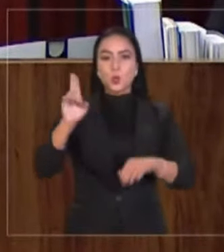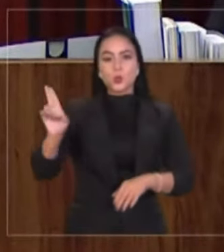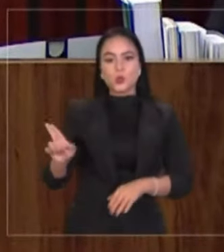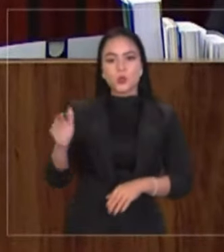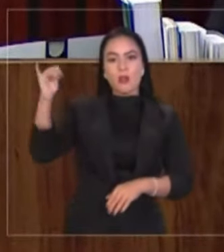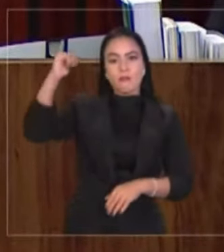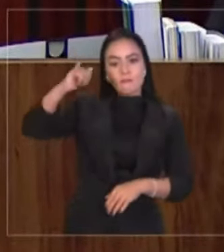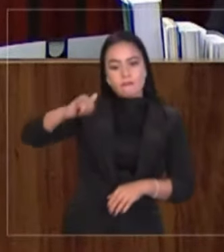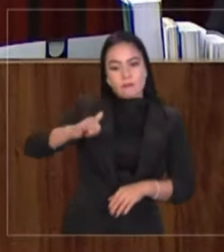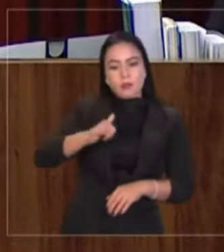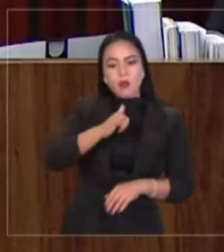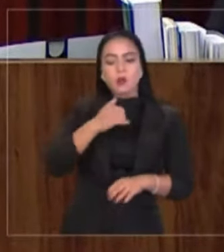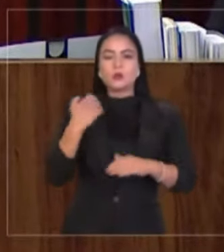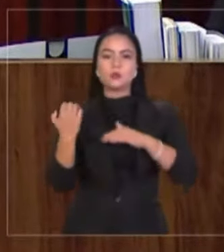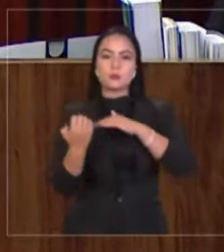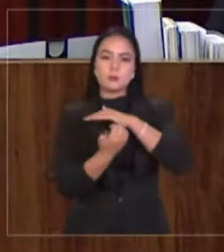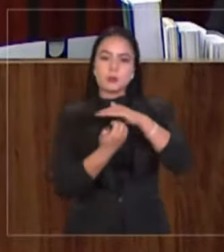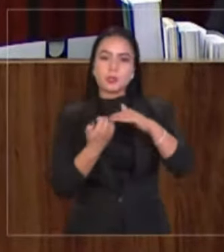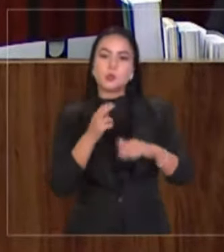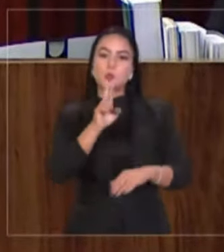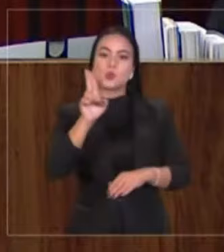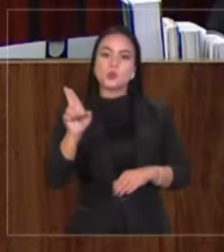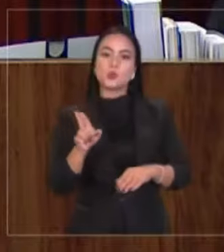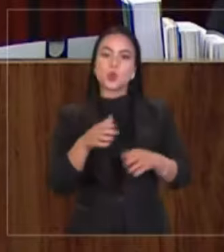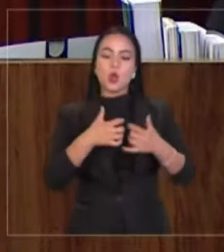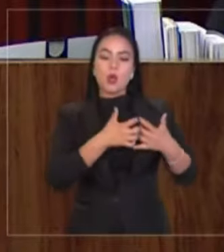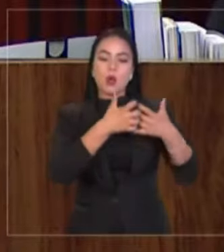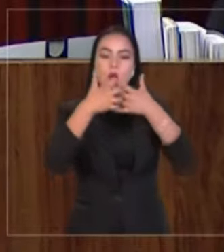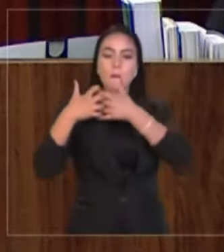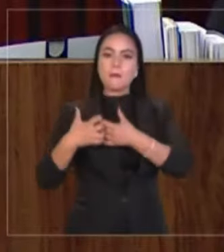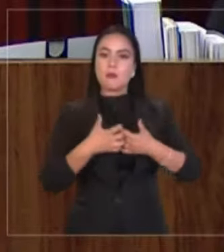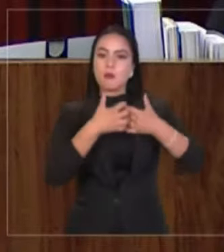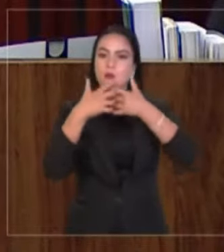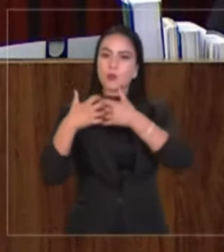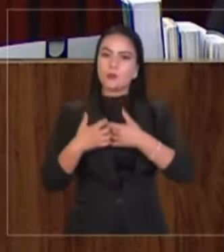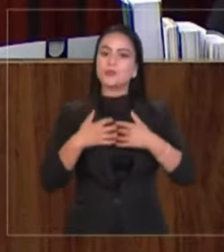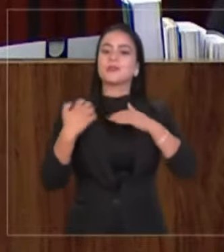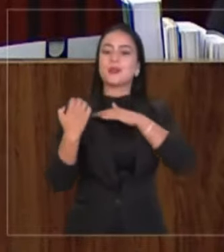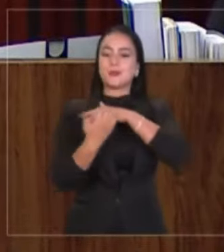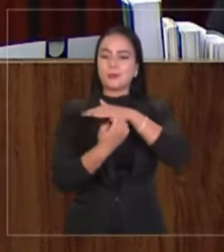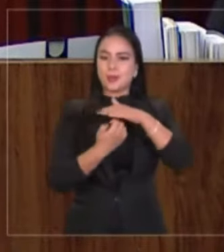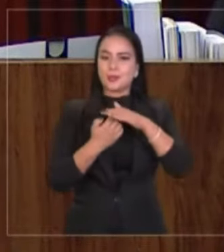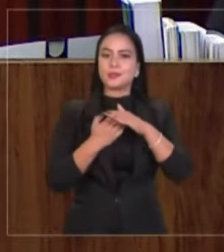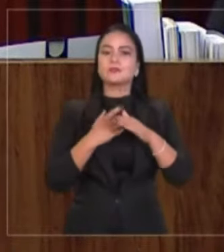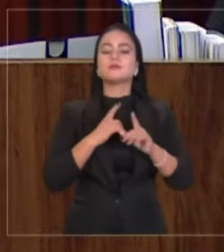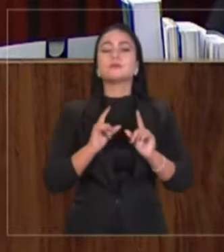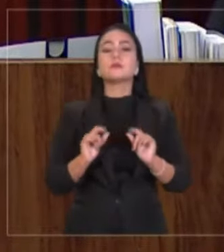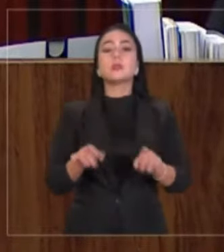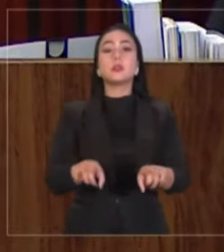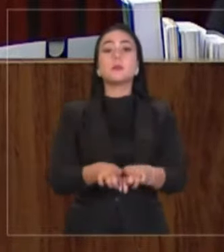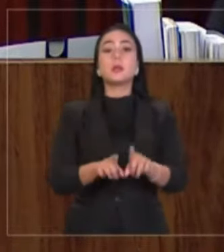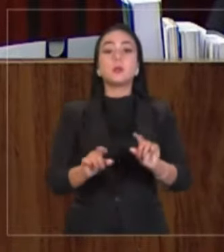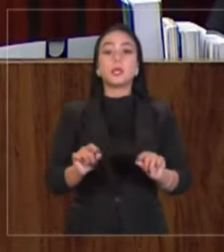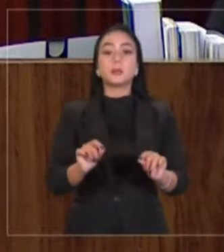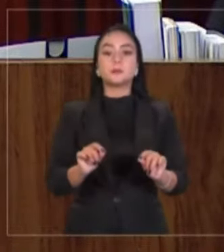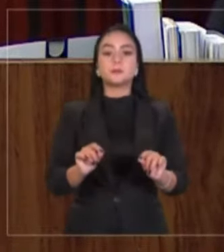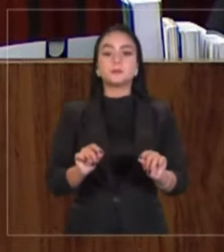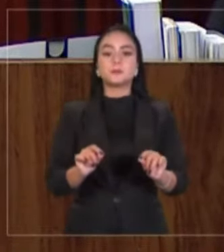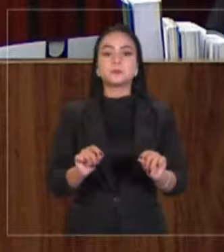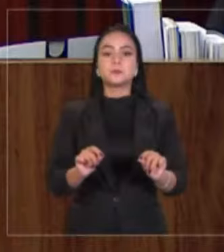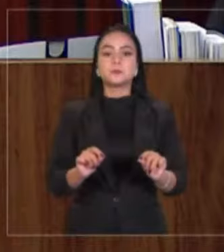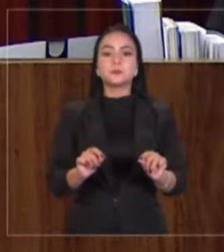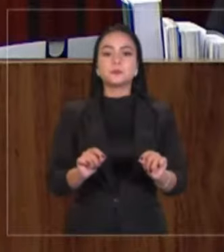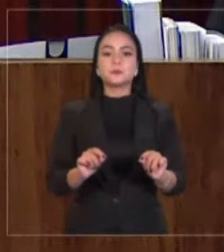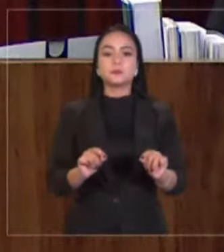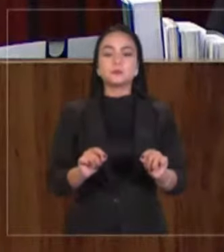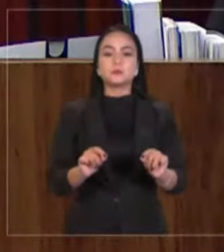empresa a utilização de caminhões da empresa o assédio o assédio